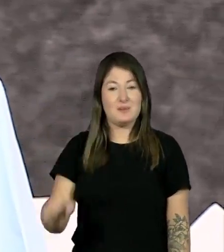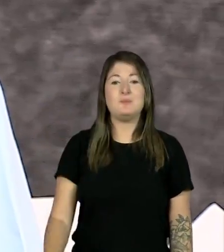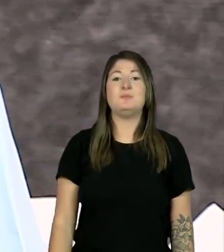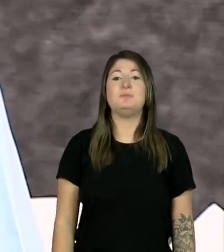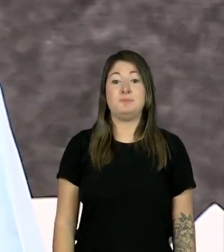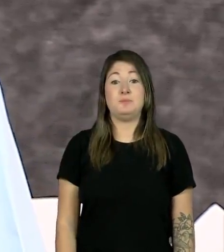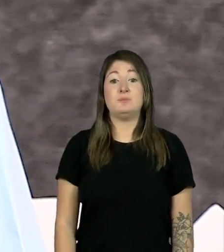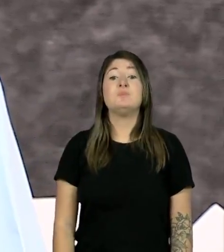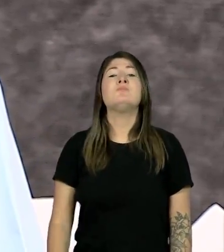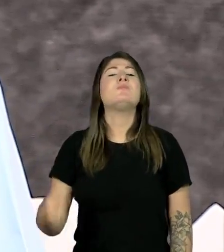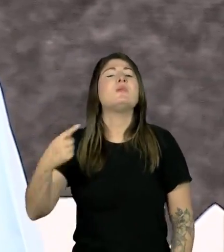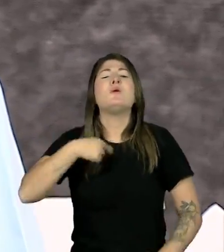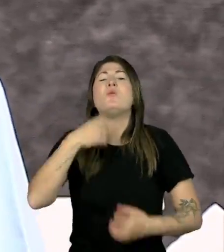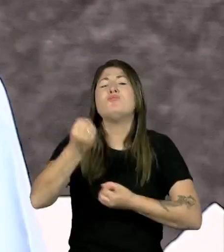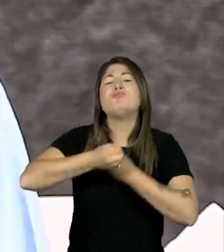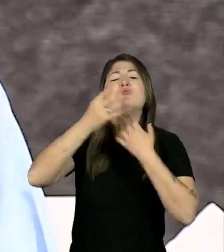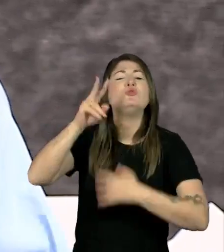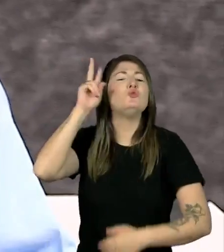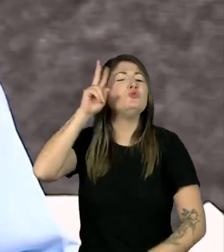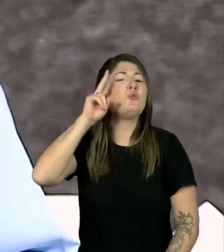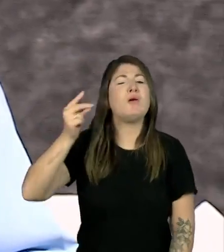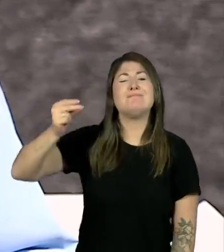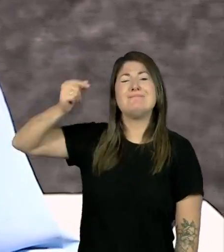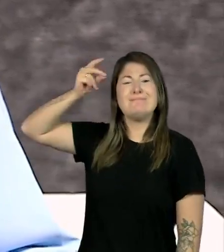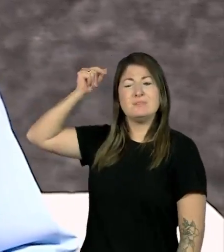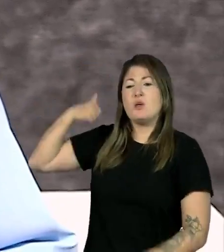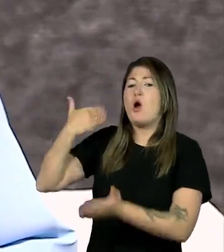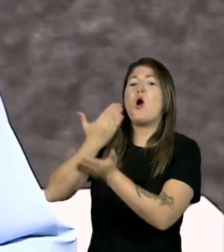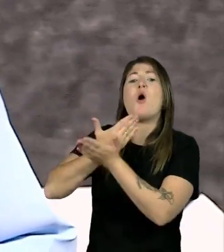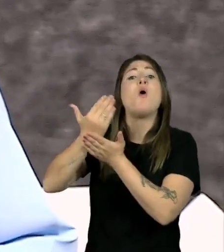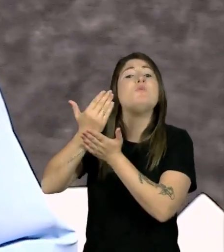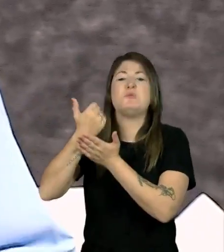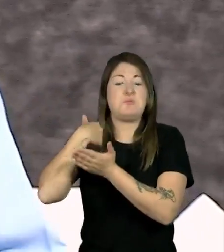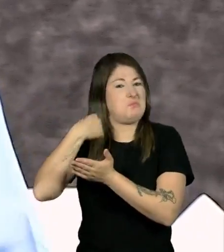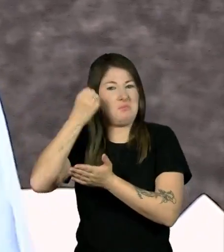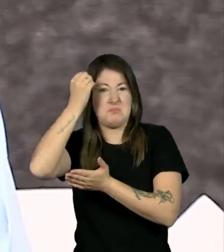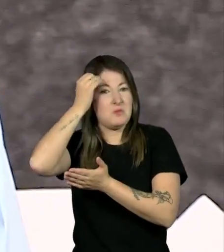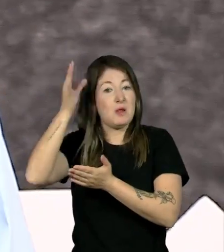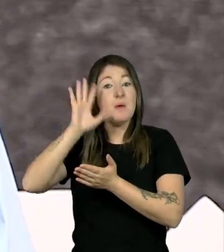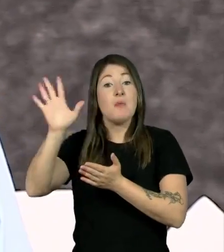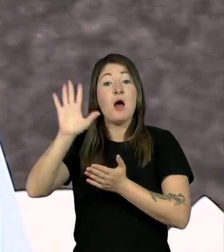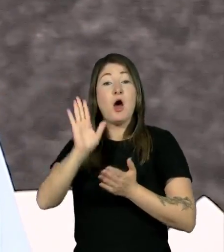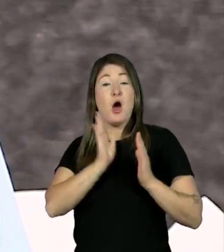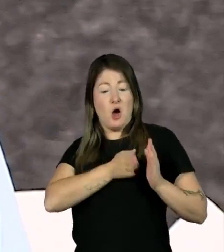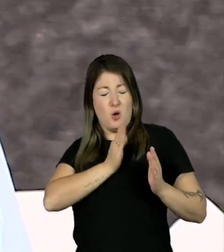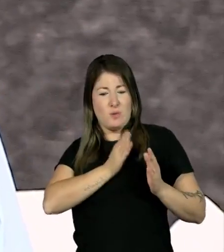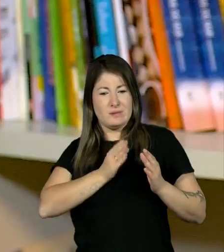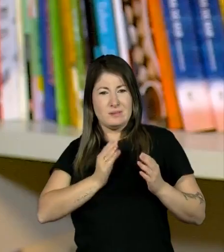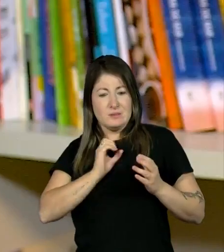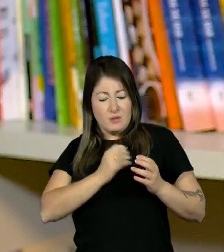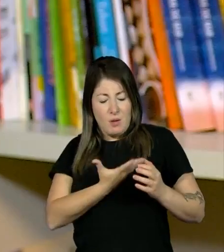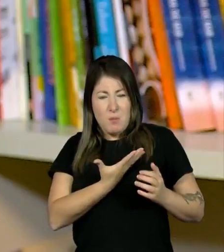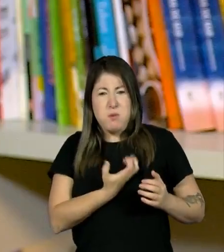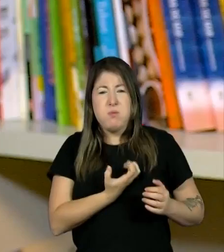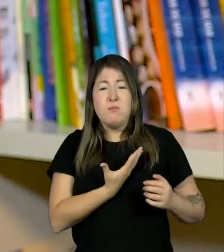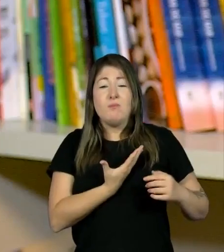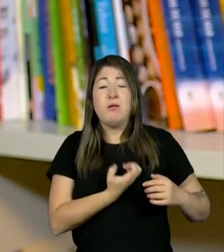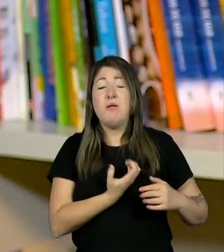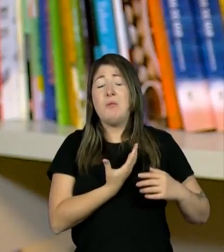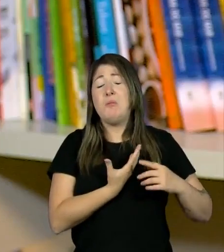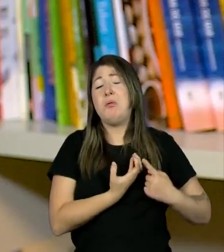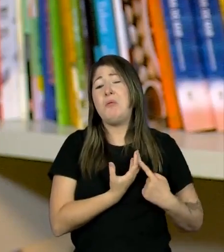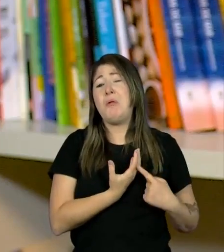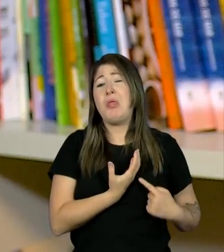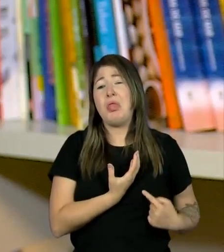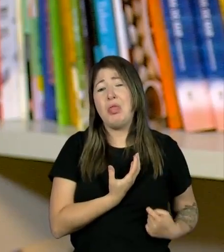como comece, porque meu coração chora e a dor no meu peito cresce. Para representar